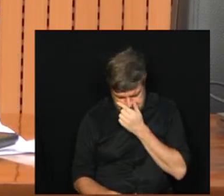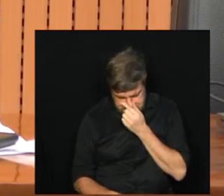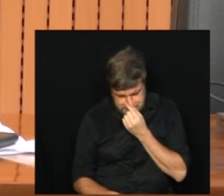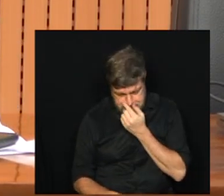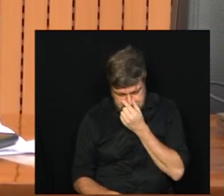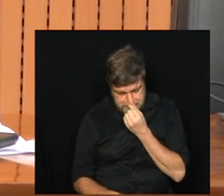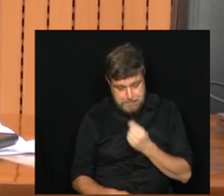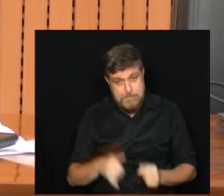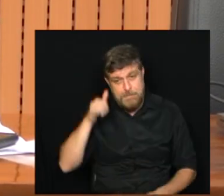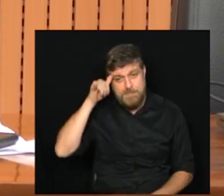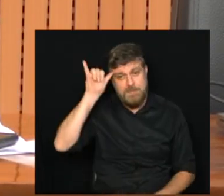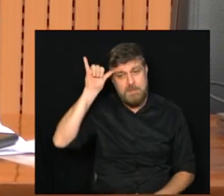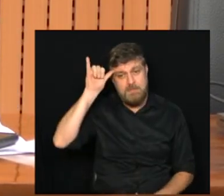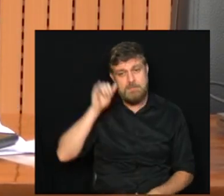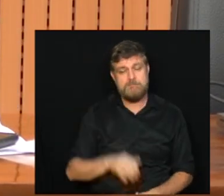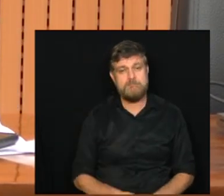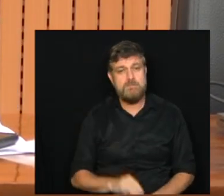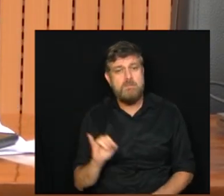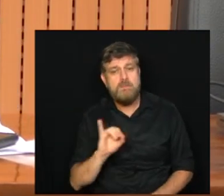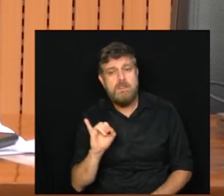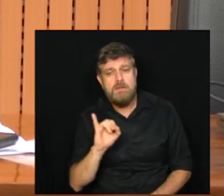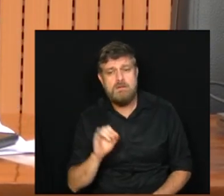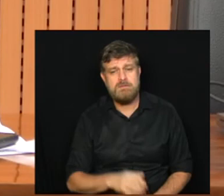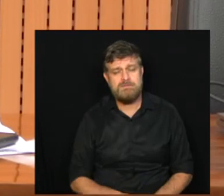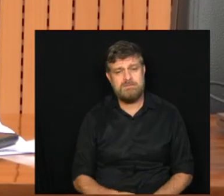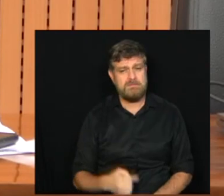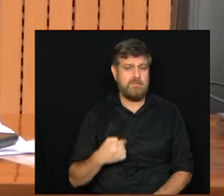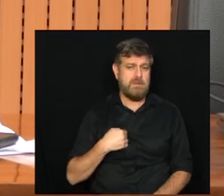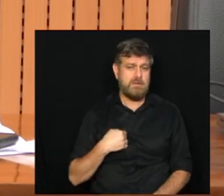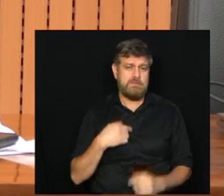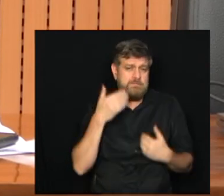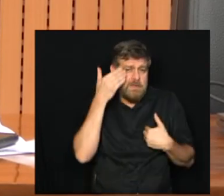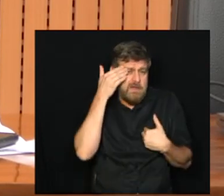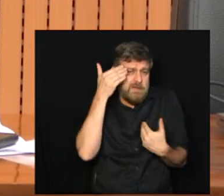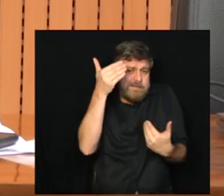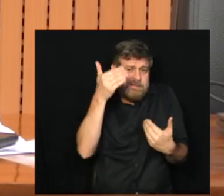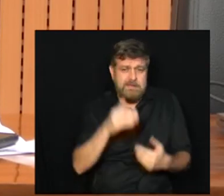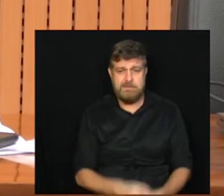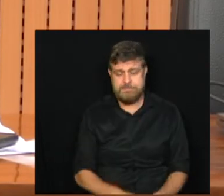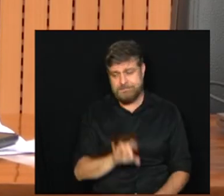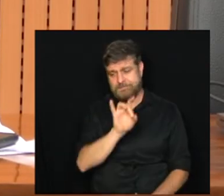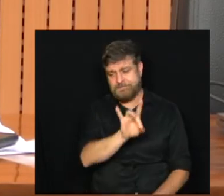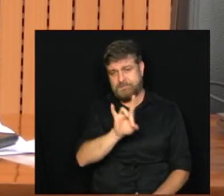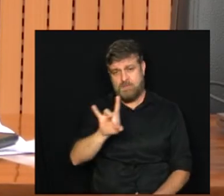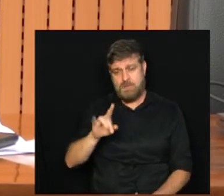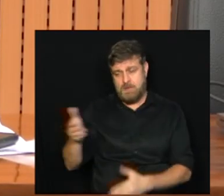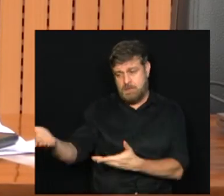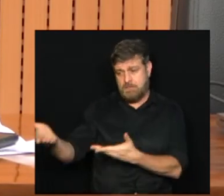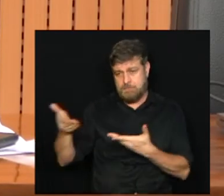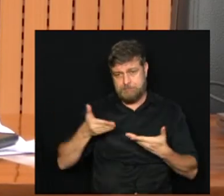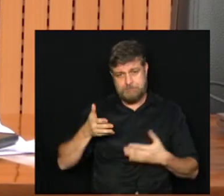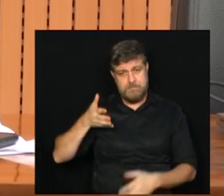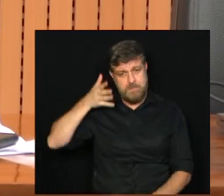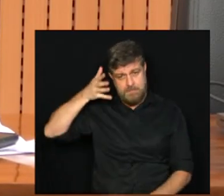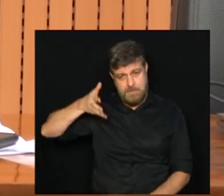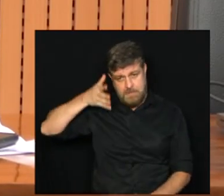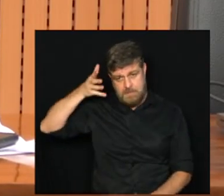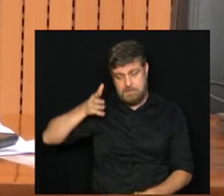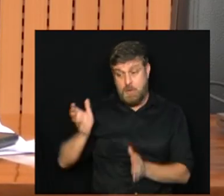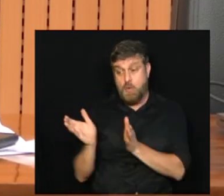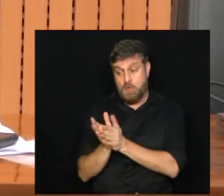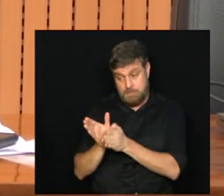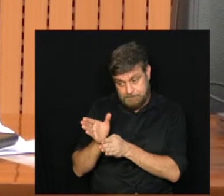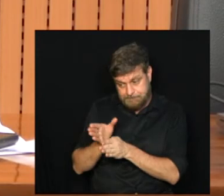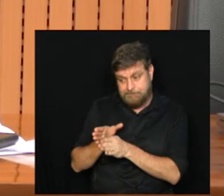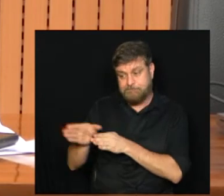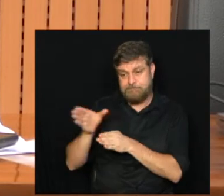Vereador Paulo Búfalo. Oi, Cecília. Eu só agradeço a presença, né, dos convidados, dos conselheiros,